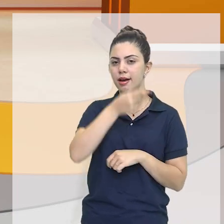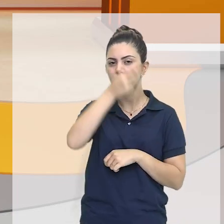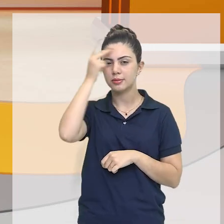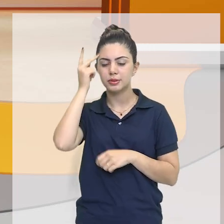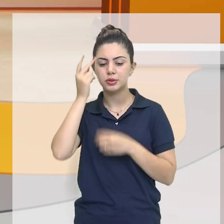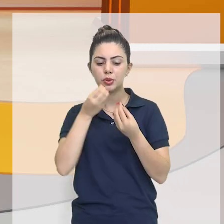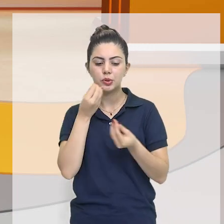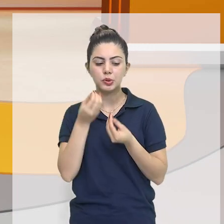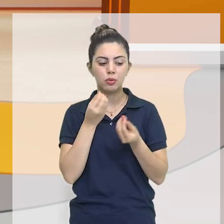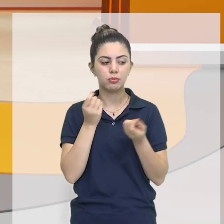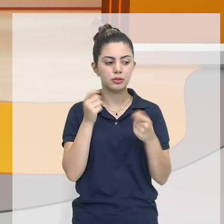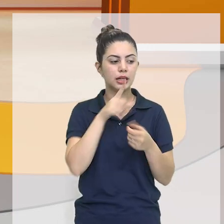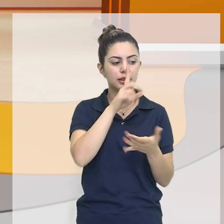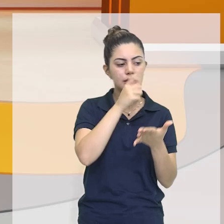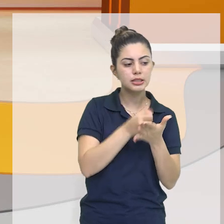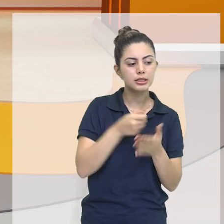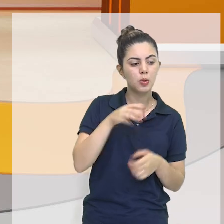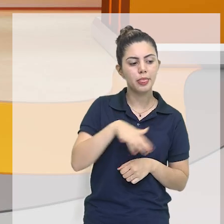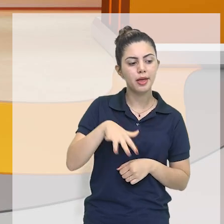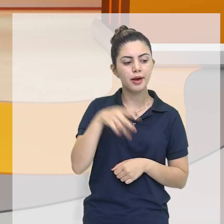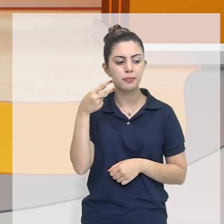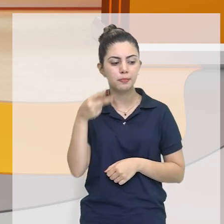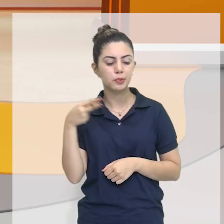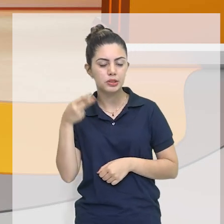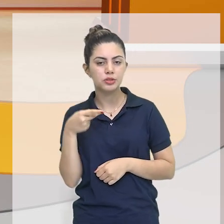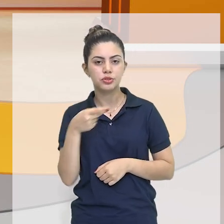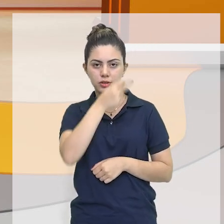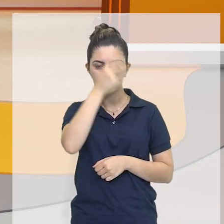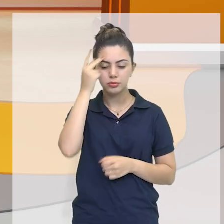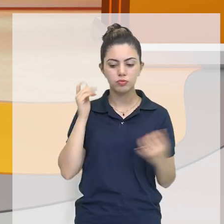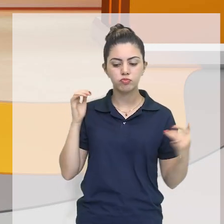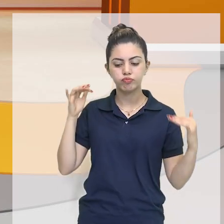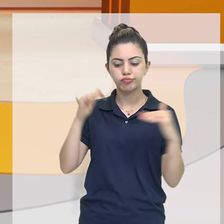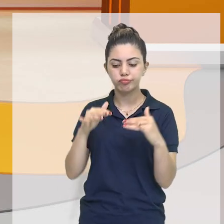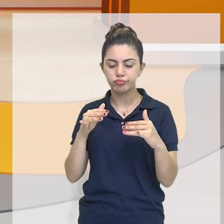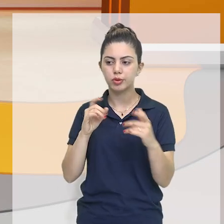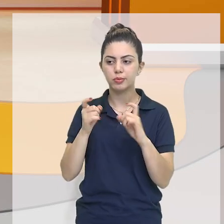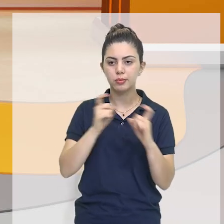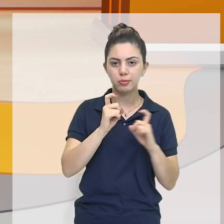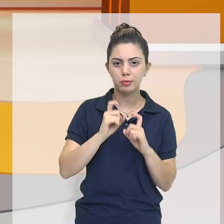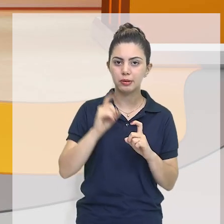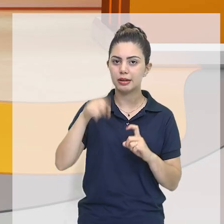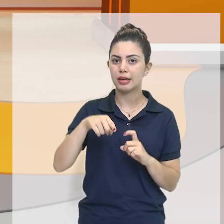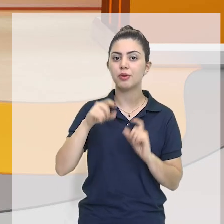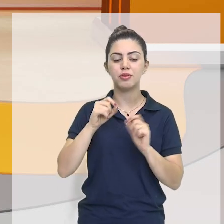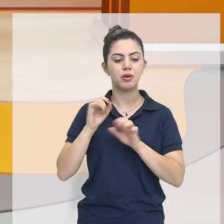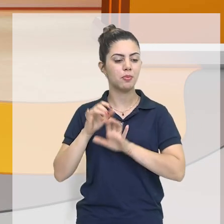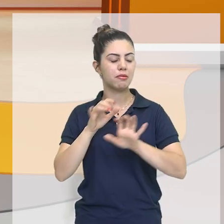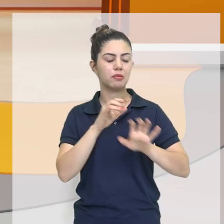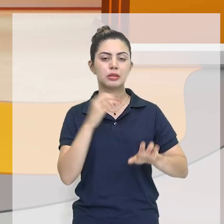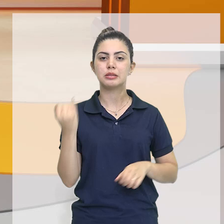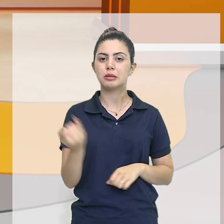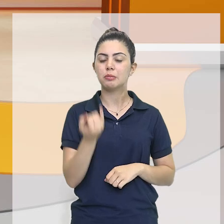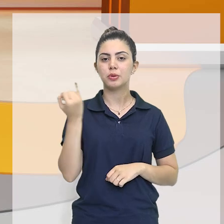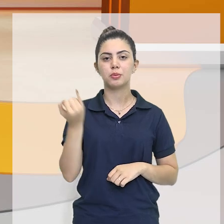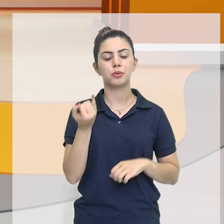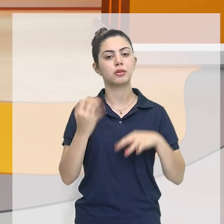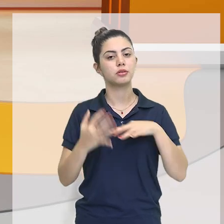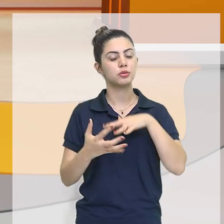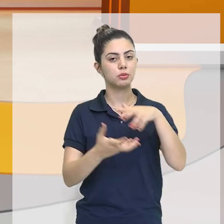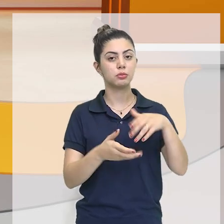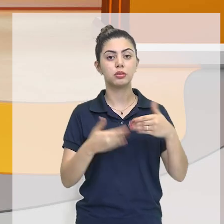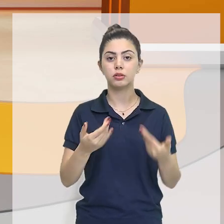decisões políticas, foi justamente o quê? Uma influência crucial. Além, né, dos